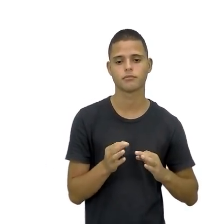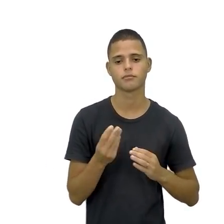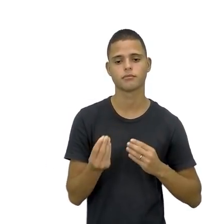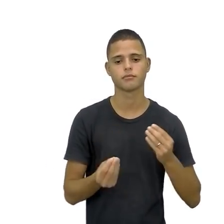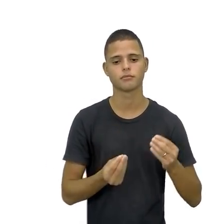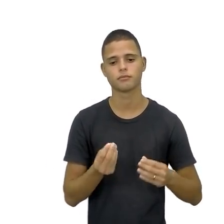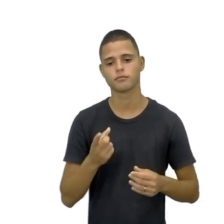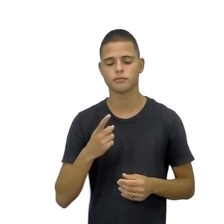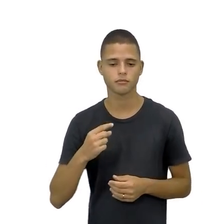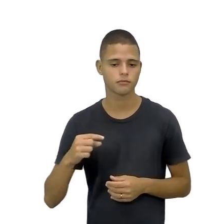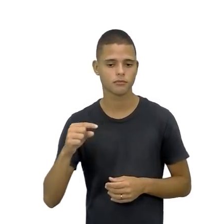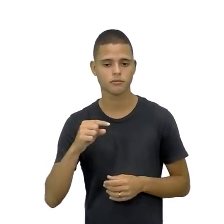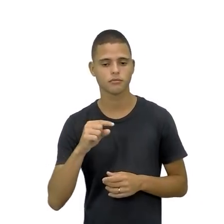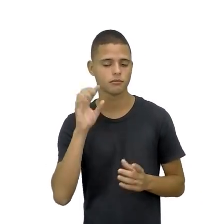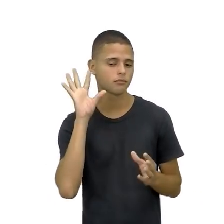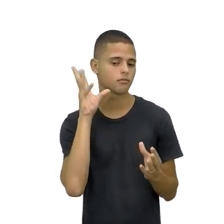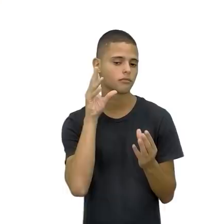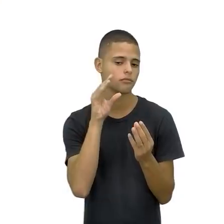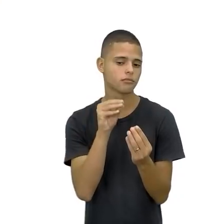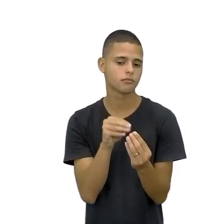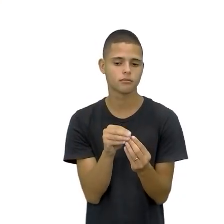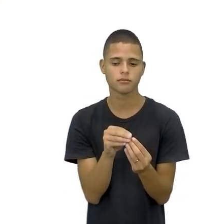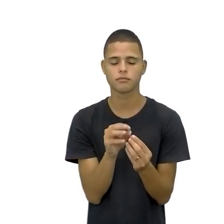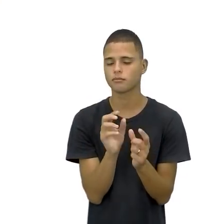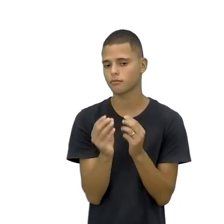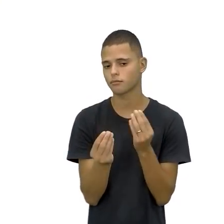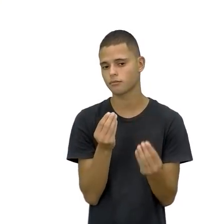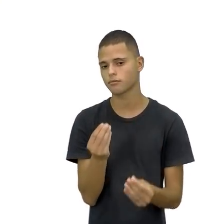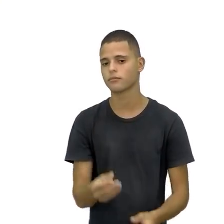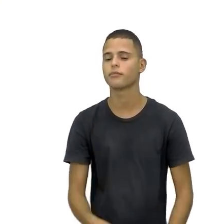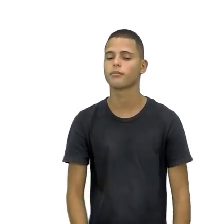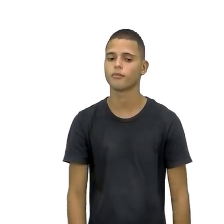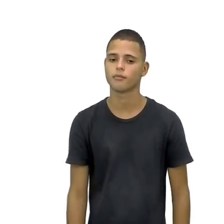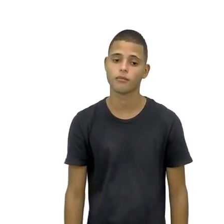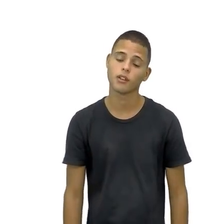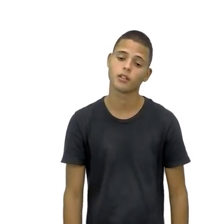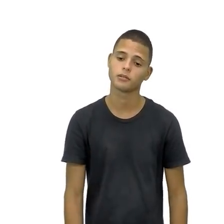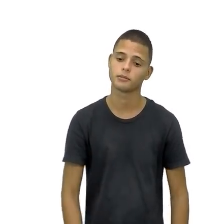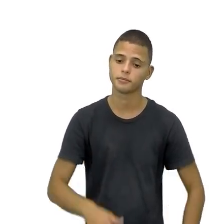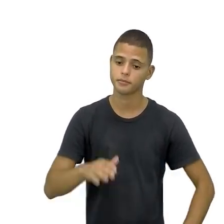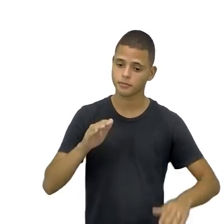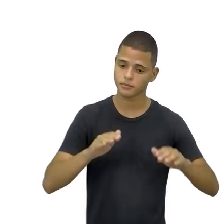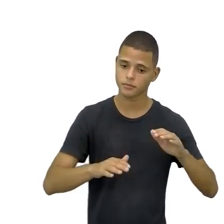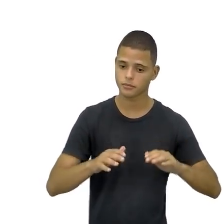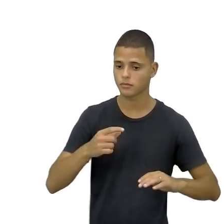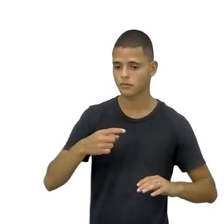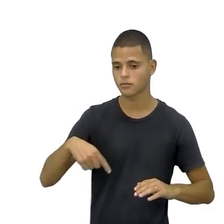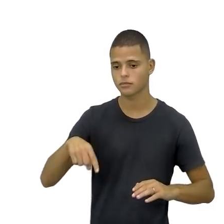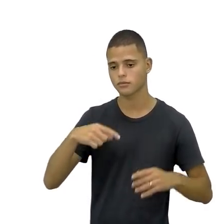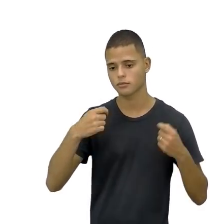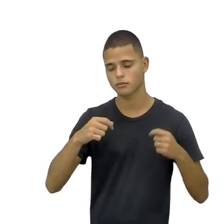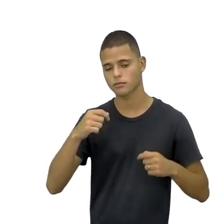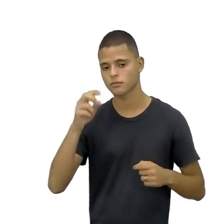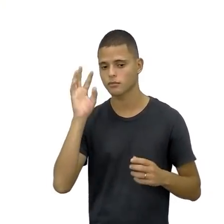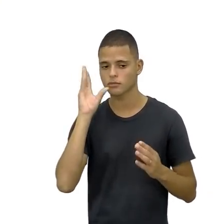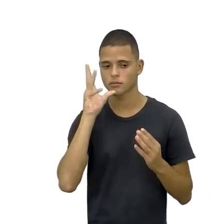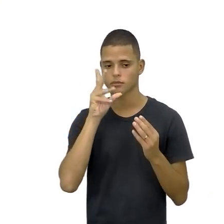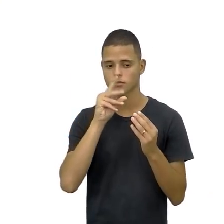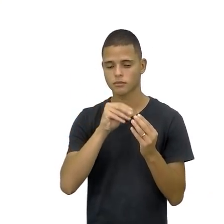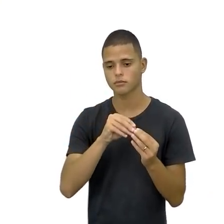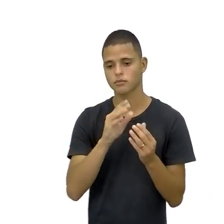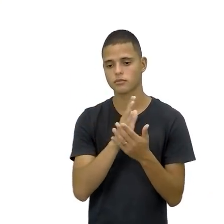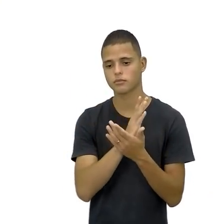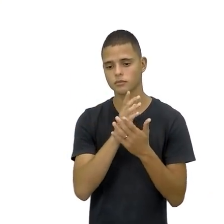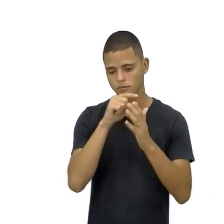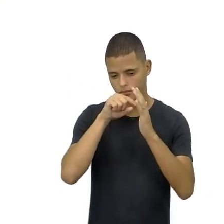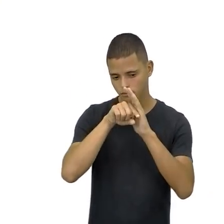o que foi coletado, né? Então, muitas vezes é necessário retomar essas pesquisas, esses conhecimentos, para que se